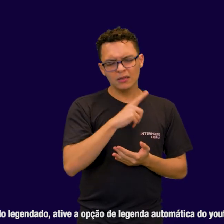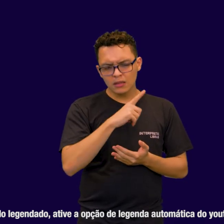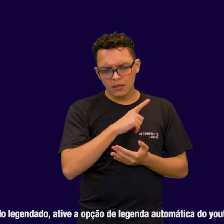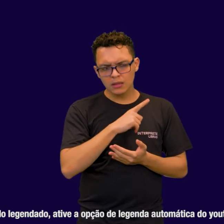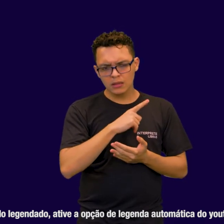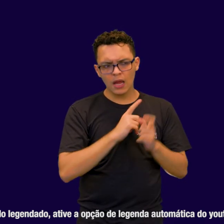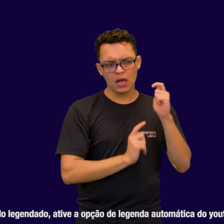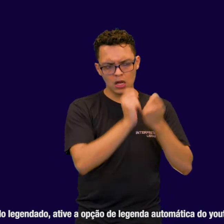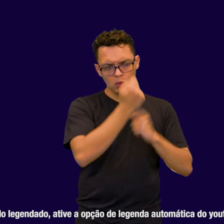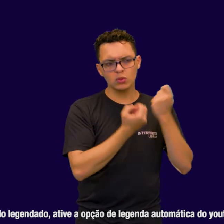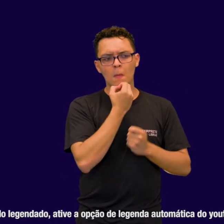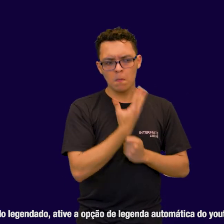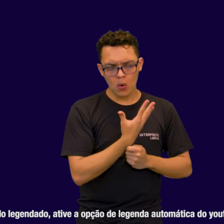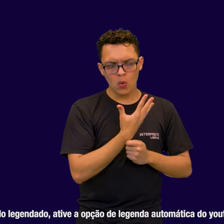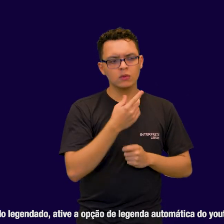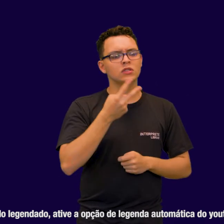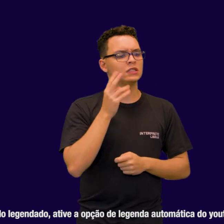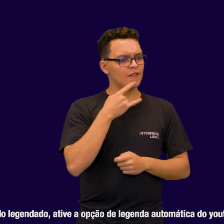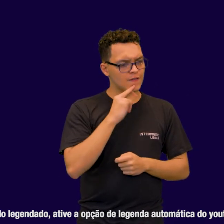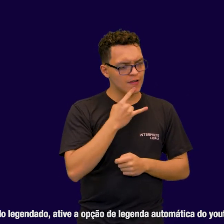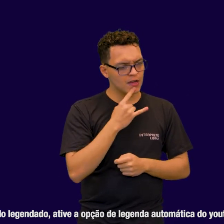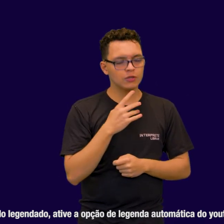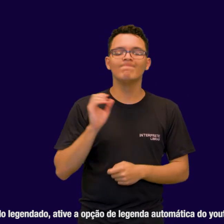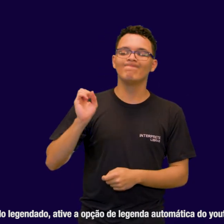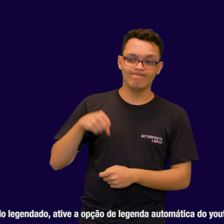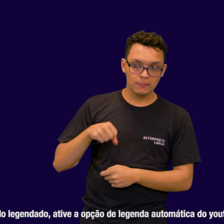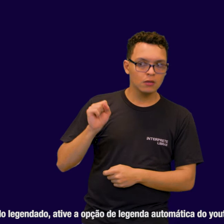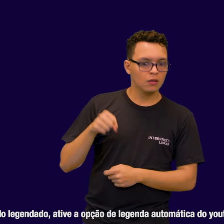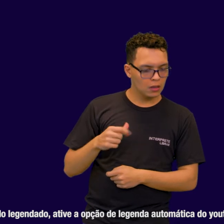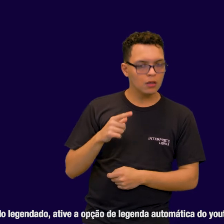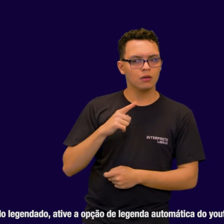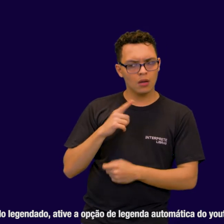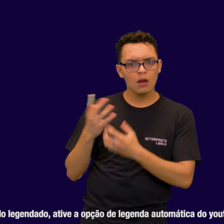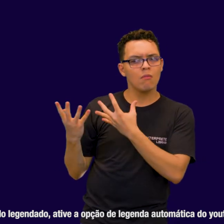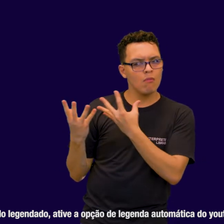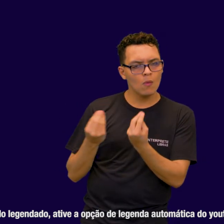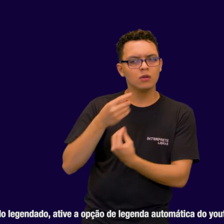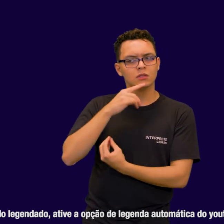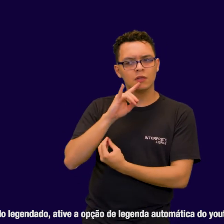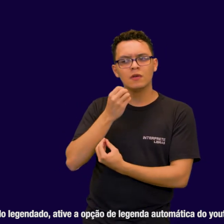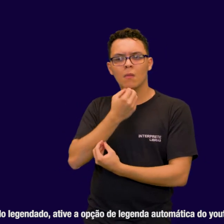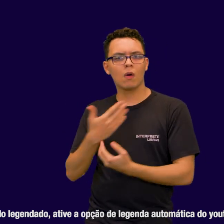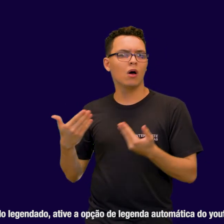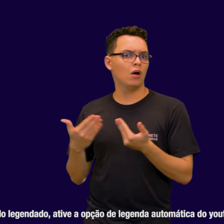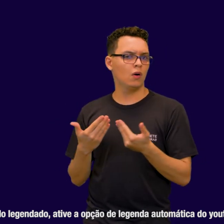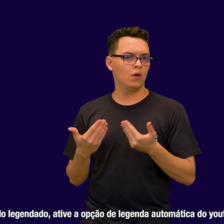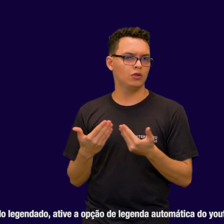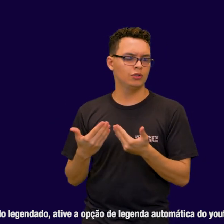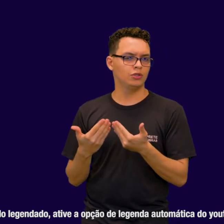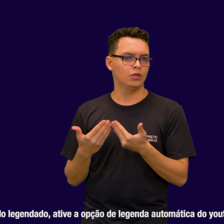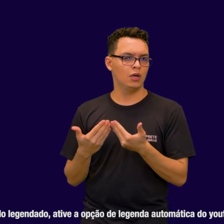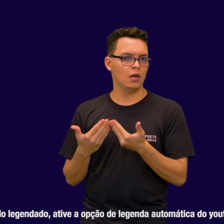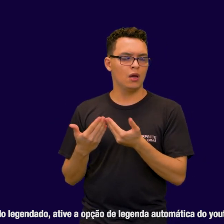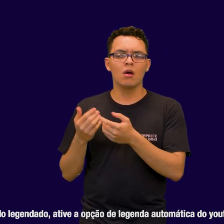produzindo cerveja boa por aí? Não, tem muita gente produzindo cerveja muito boa. E isso se traduz